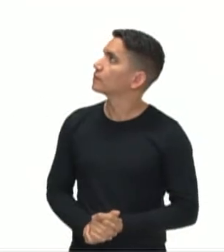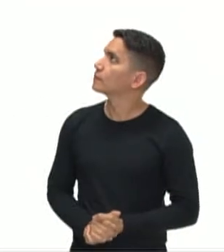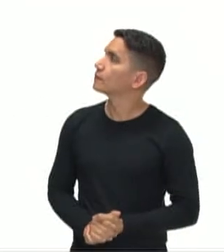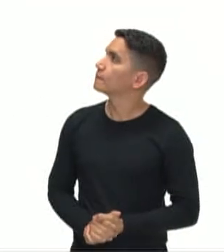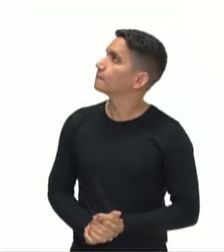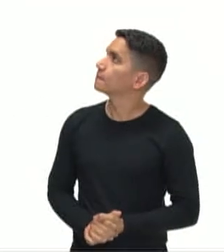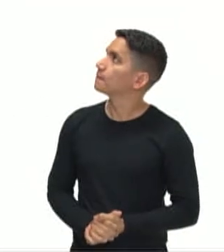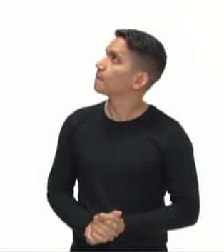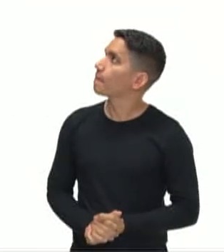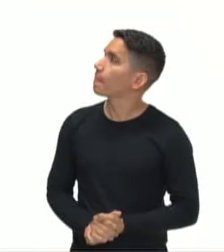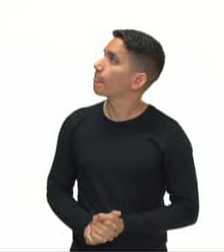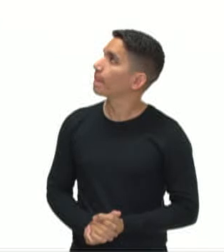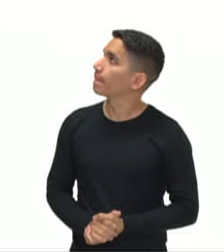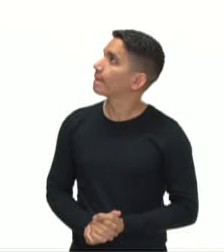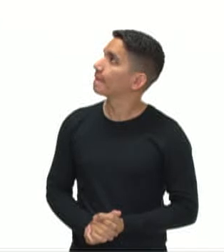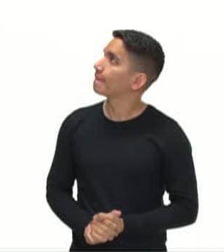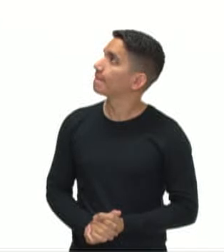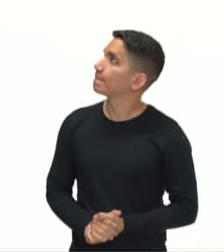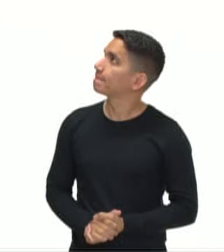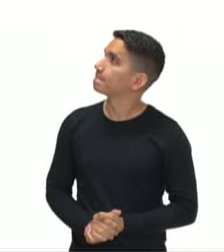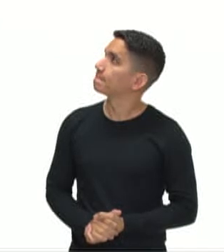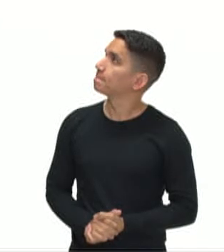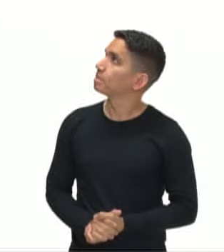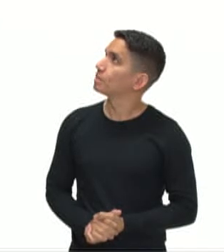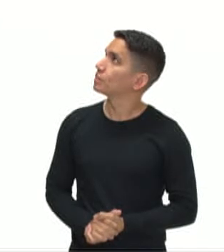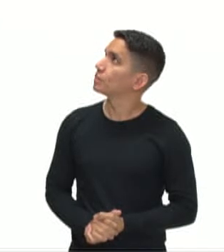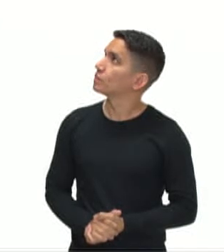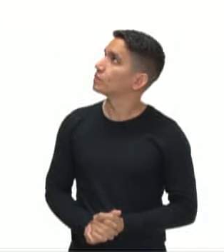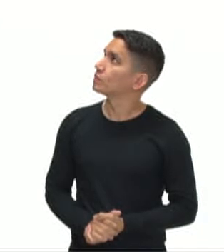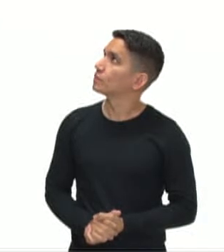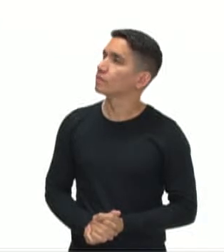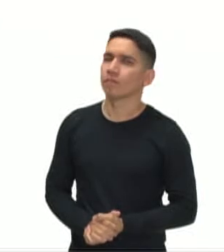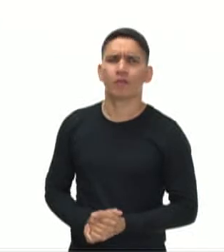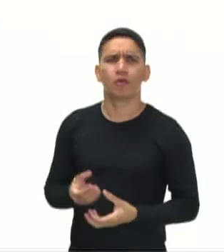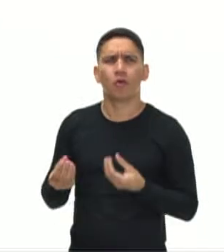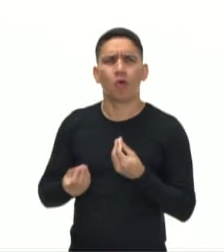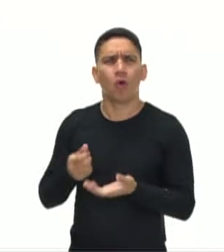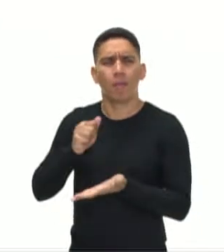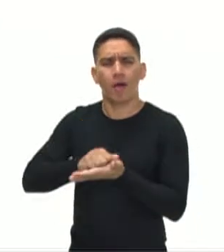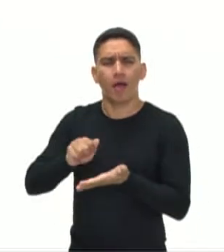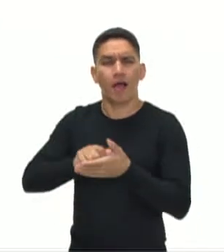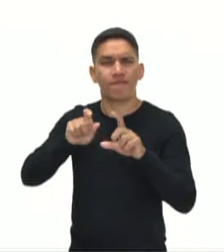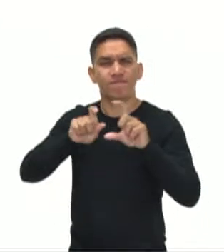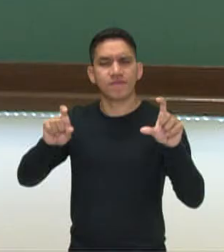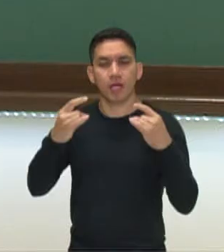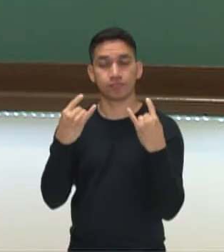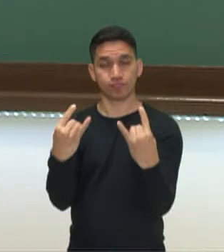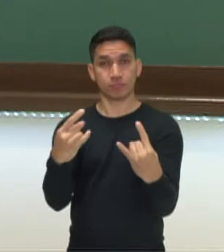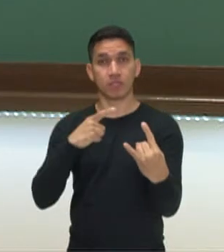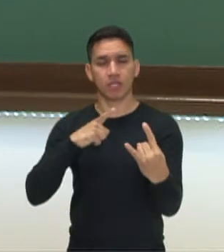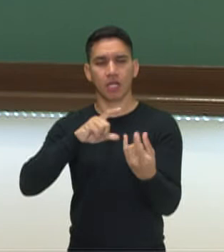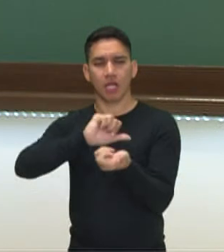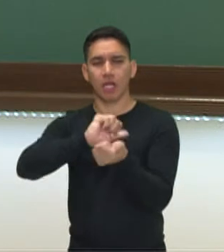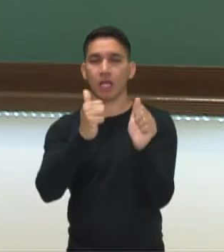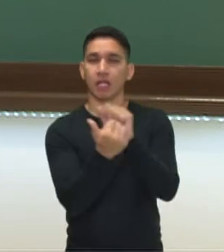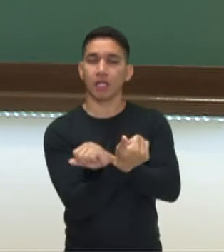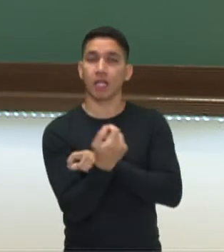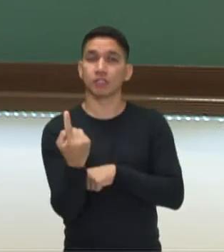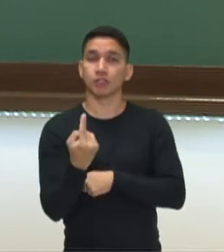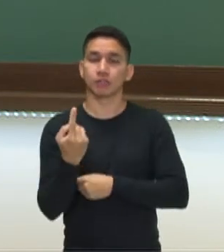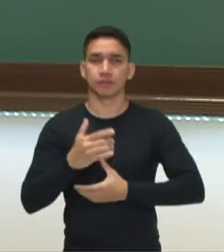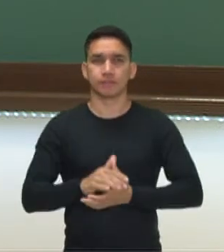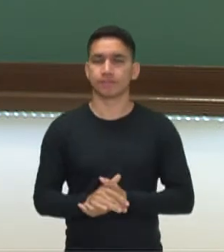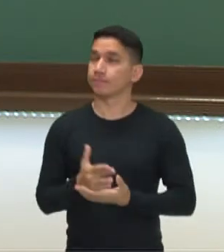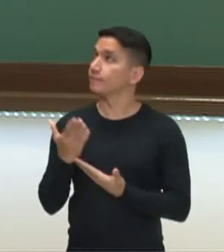resíduos sólidos. Passando ao singular, como escreveríamos a frase em destaque? Então, a frase em